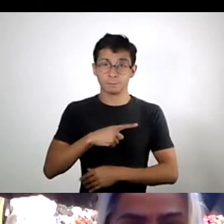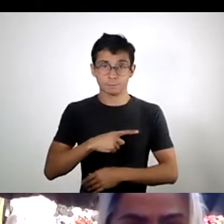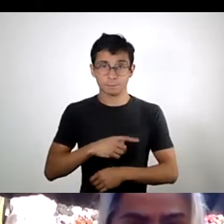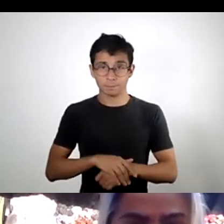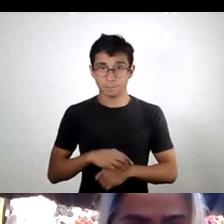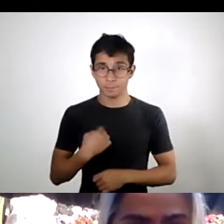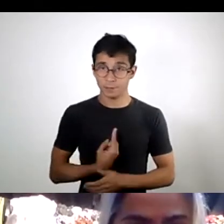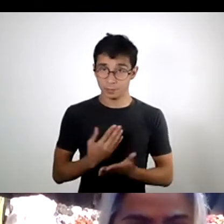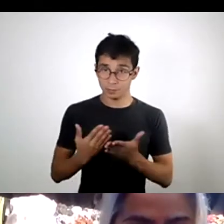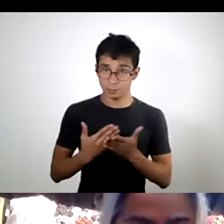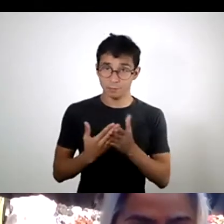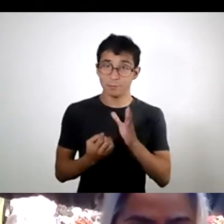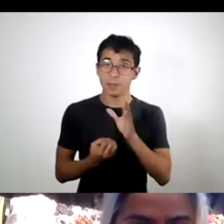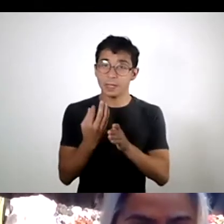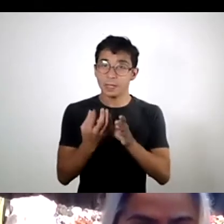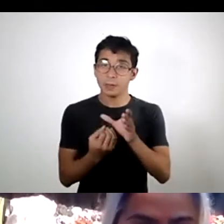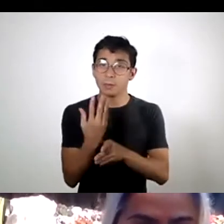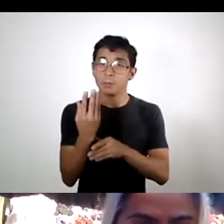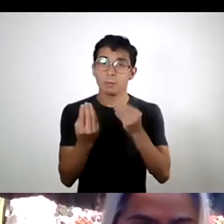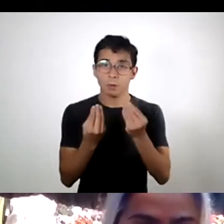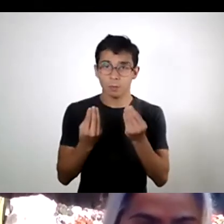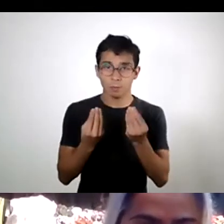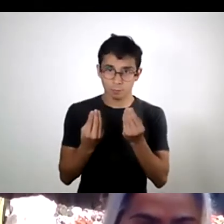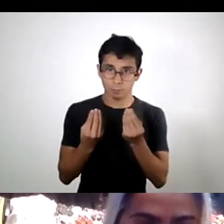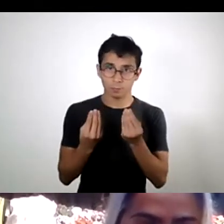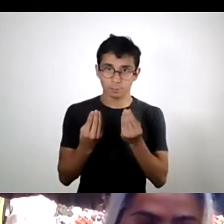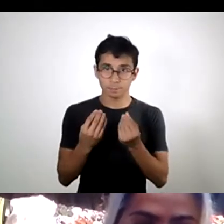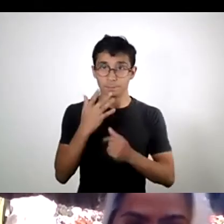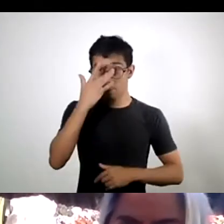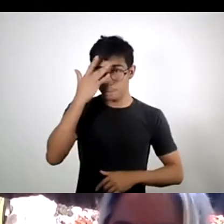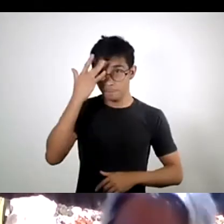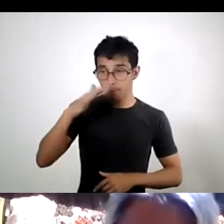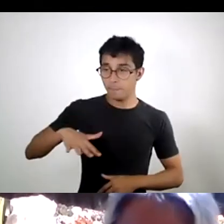deu dialogando com esses detentores e